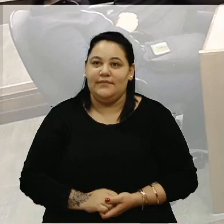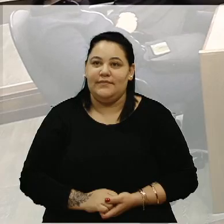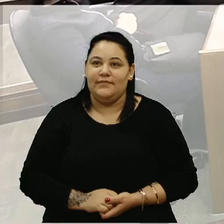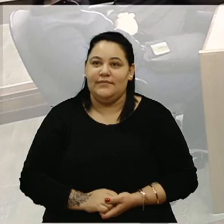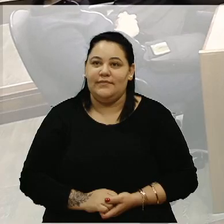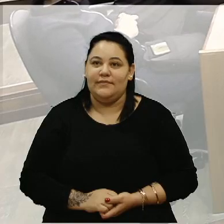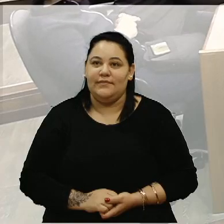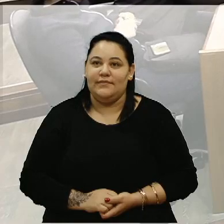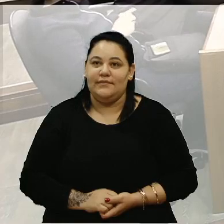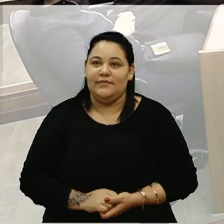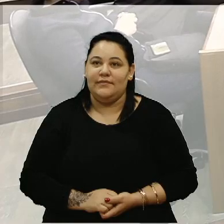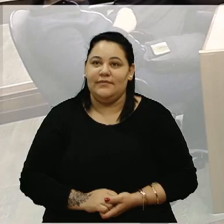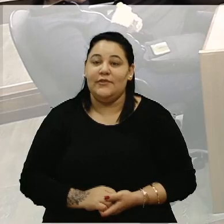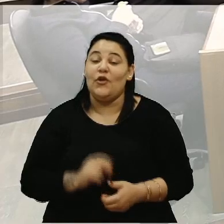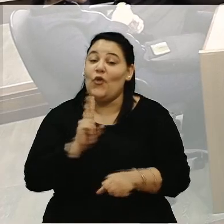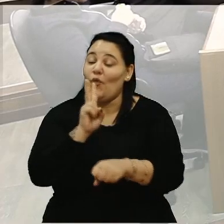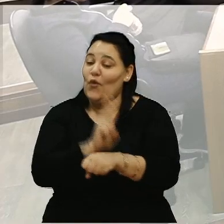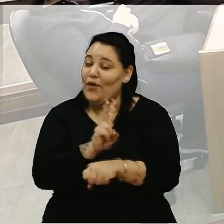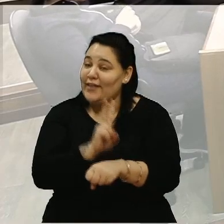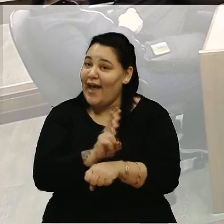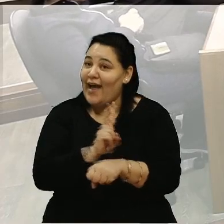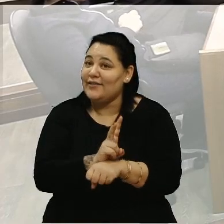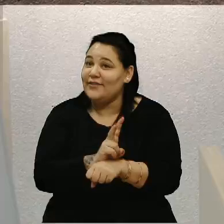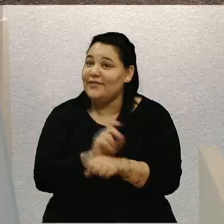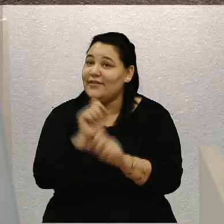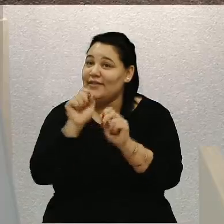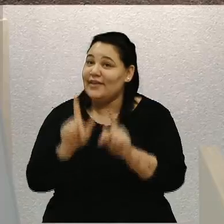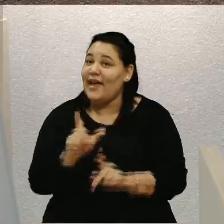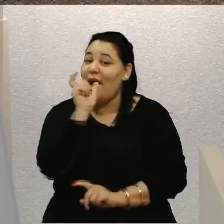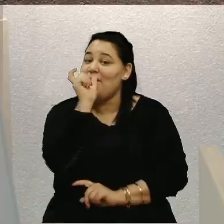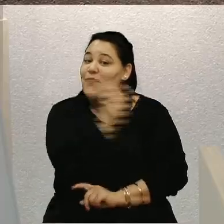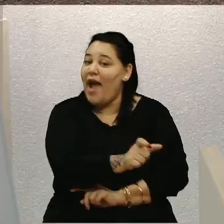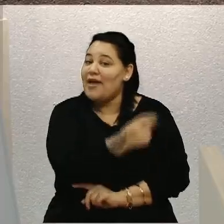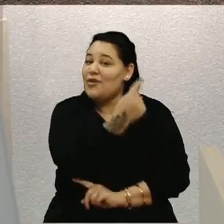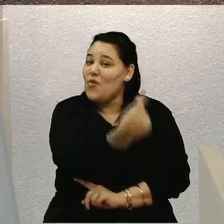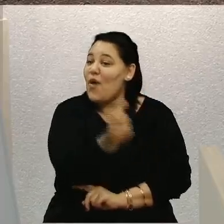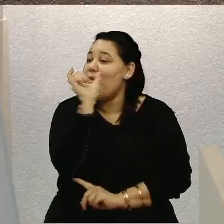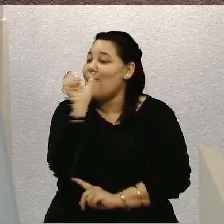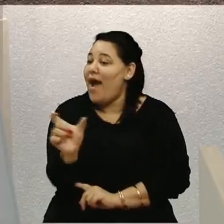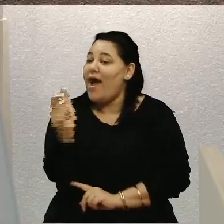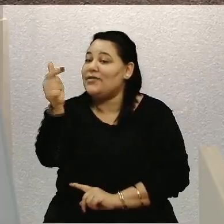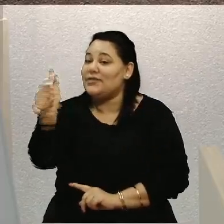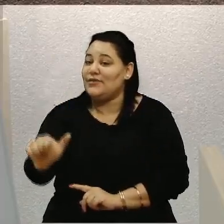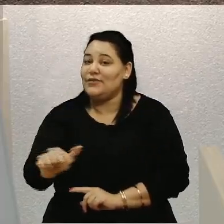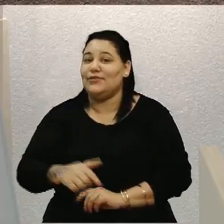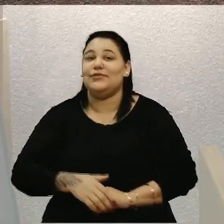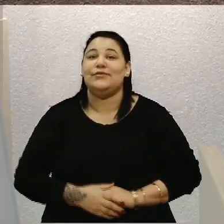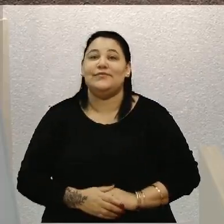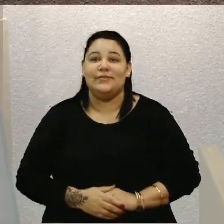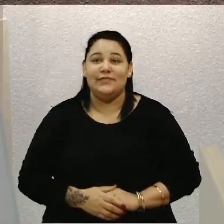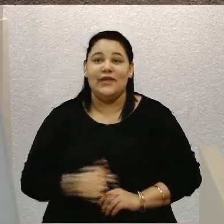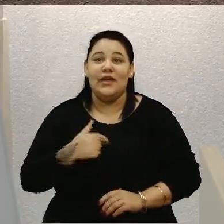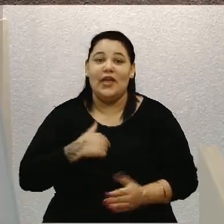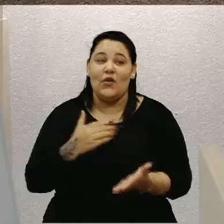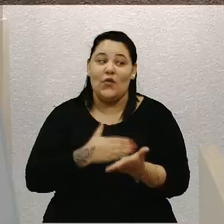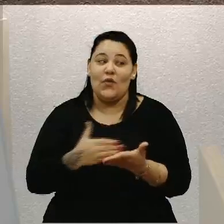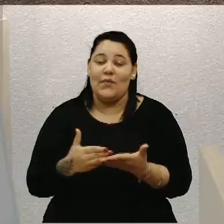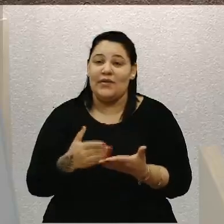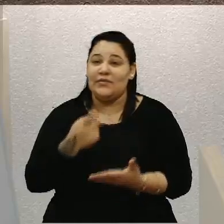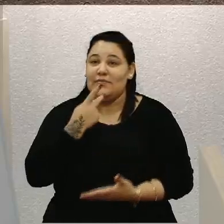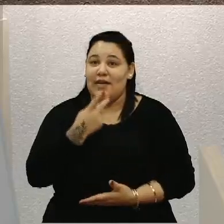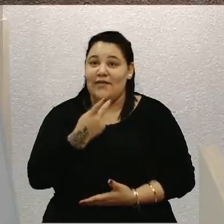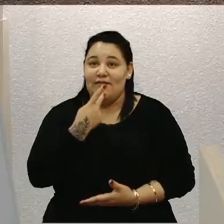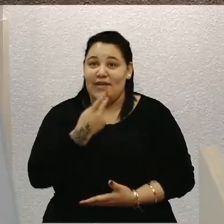Pau que dá em Chico, dá em Francisco. E eu começo a minha fala com esse ditado popular e esclarecendo, porque